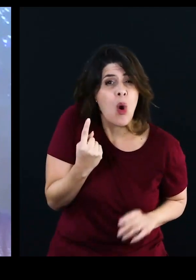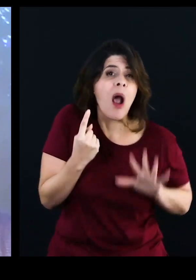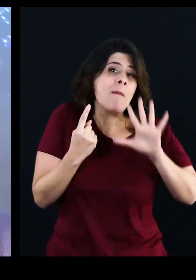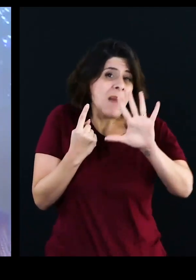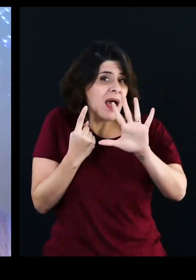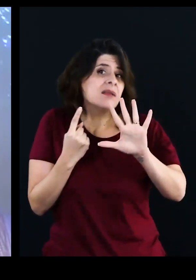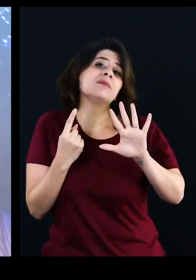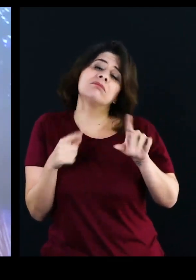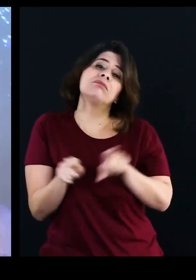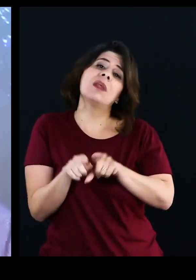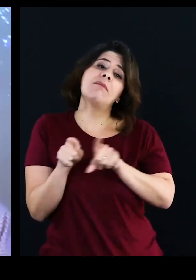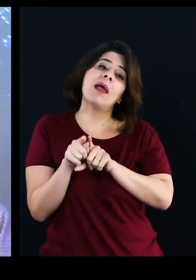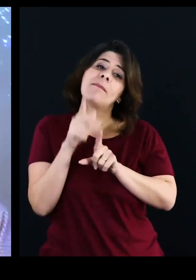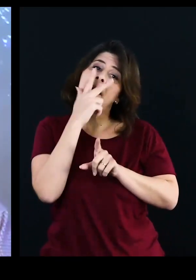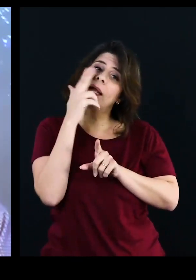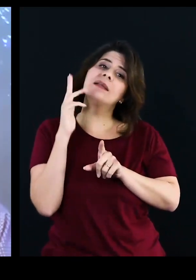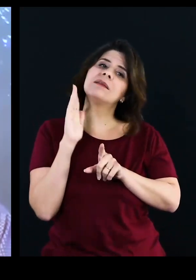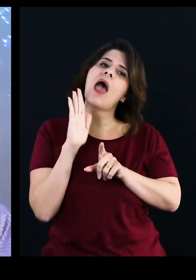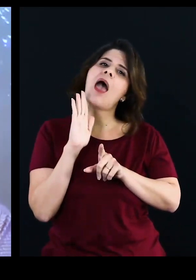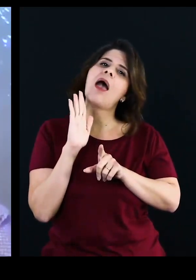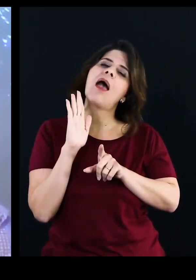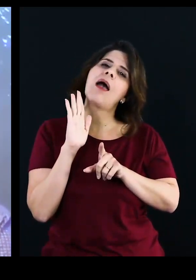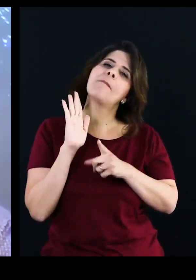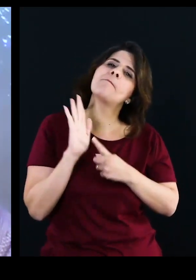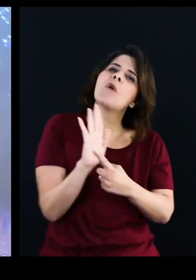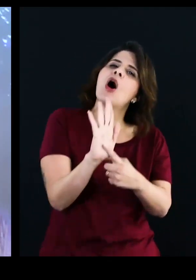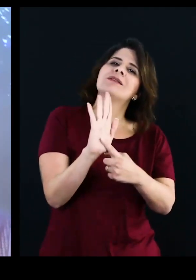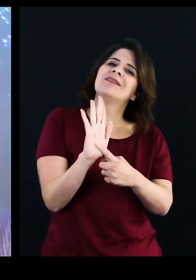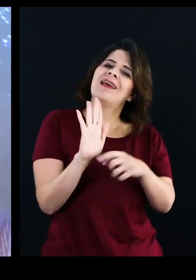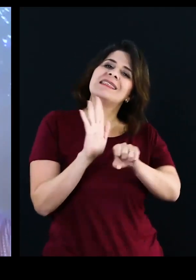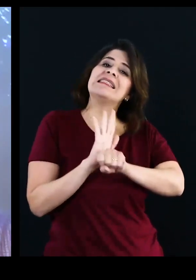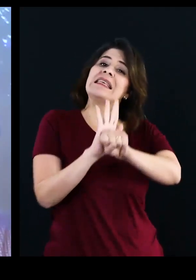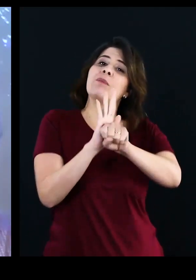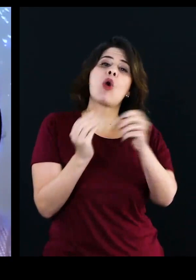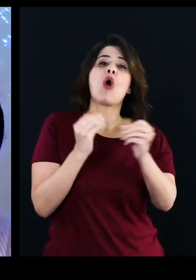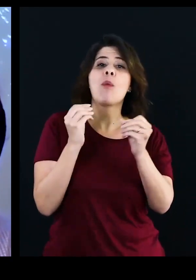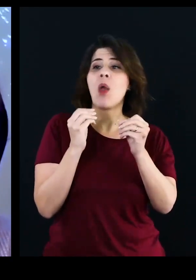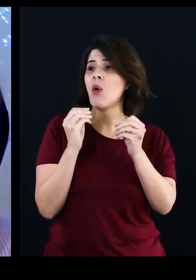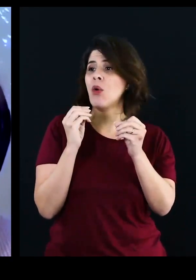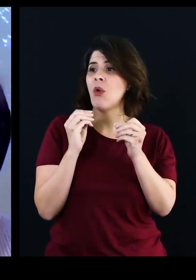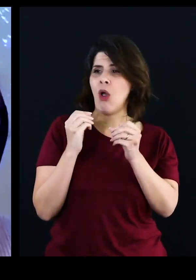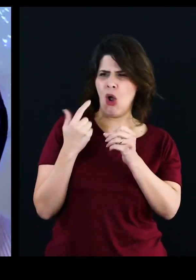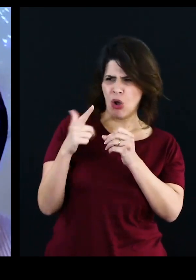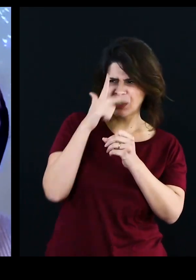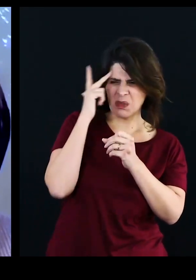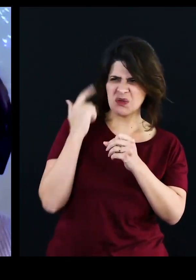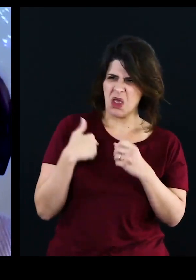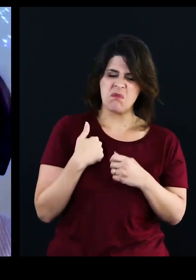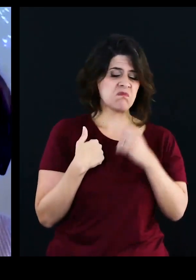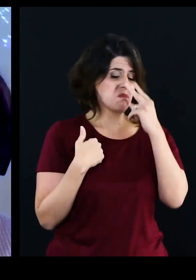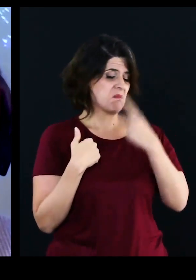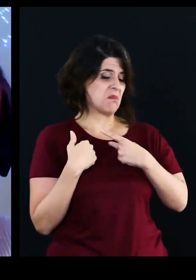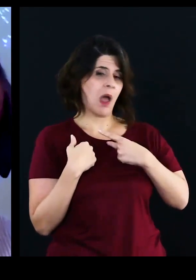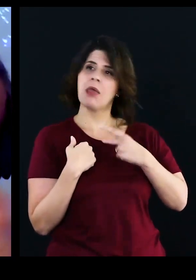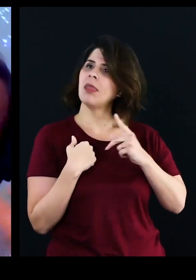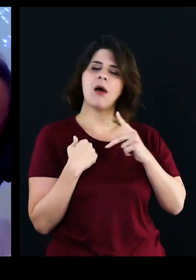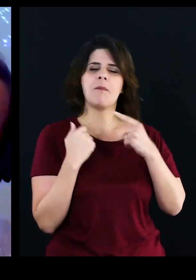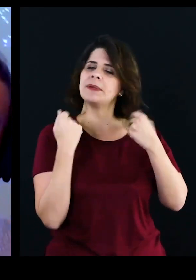muito emblemático dessa perspectiva de olhar para o outro, entendeu? E eu acho que